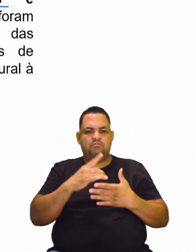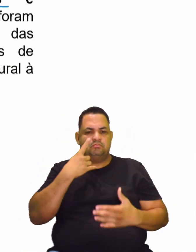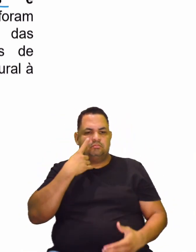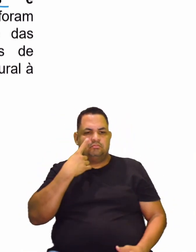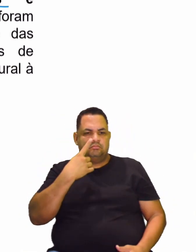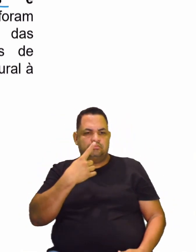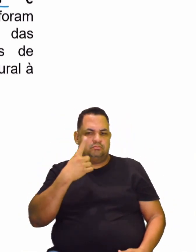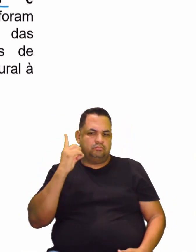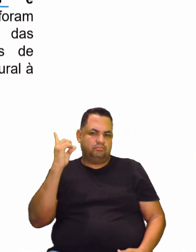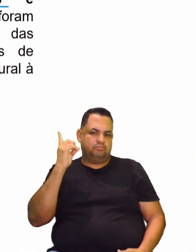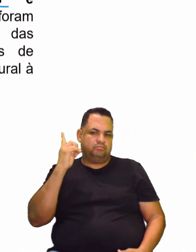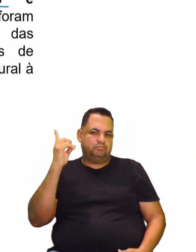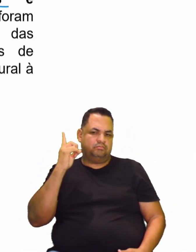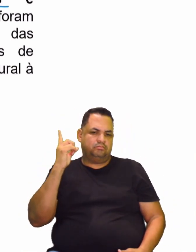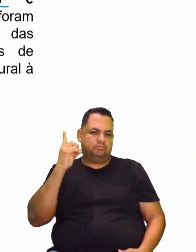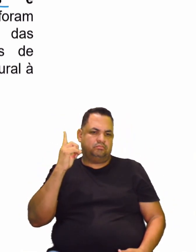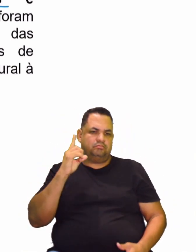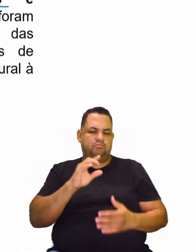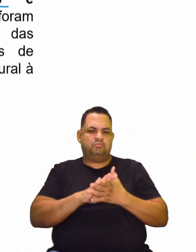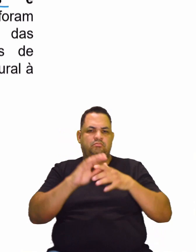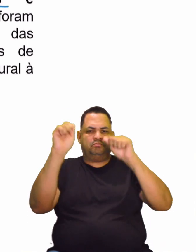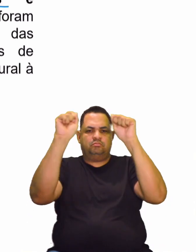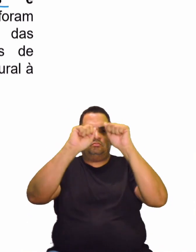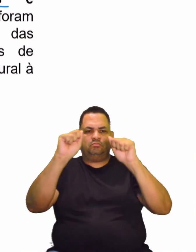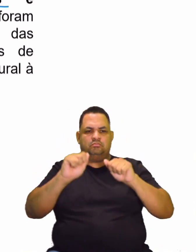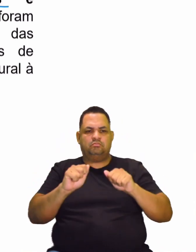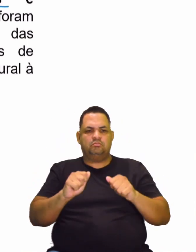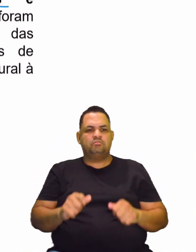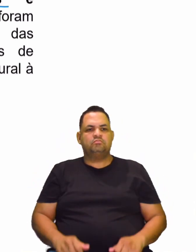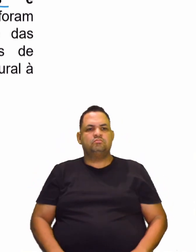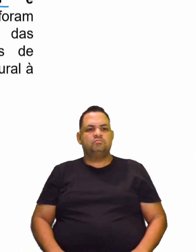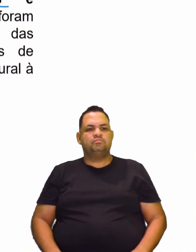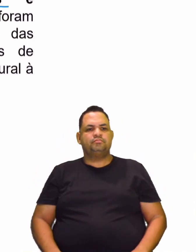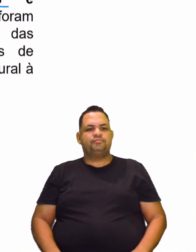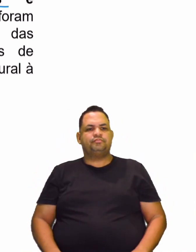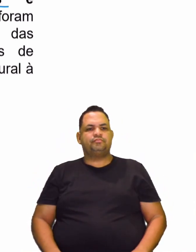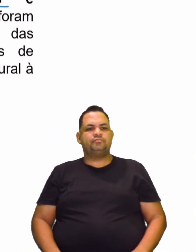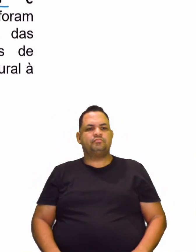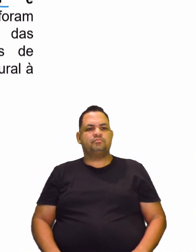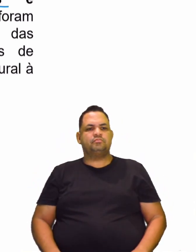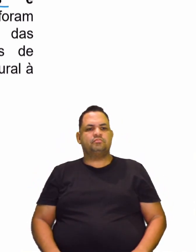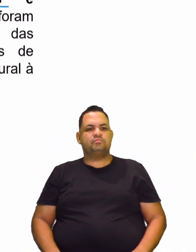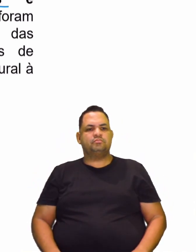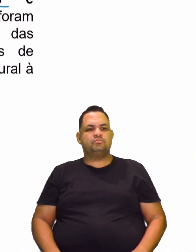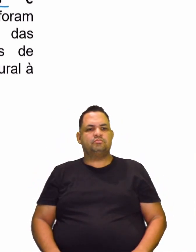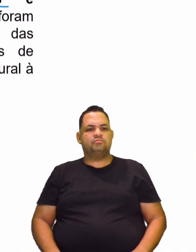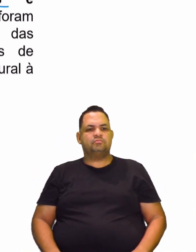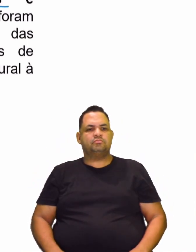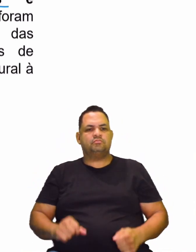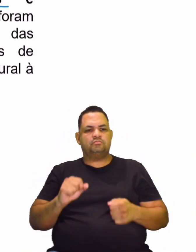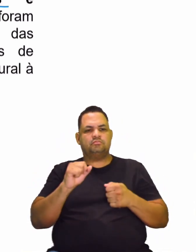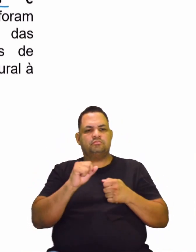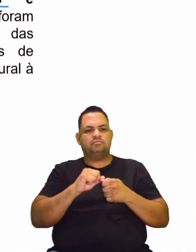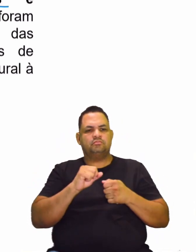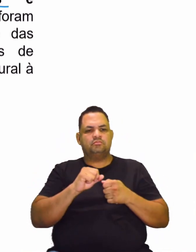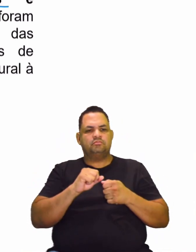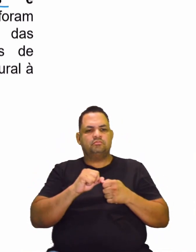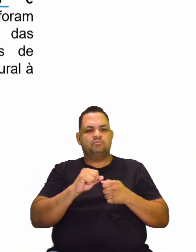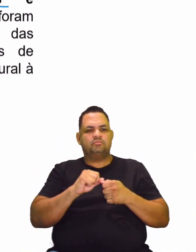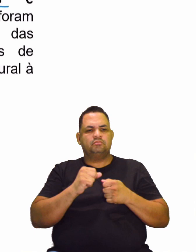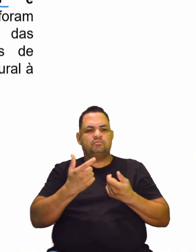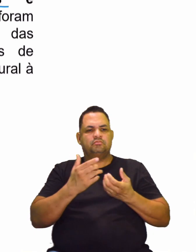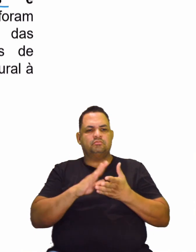observamos uma escultura, uma estátua, né? Ou escultura feita aí